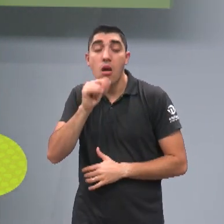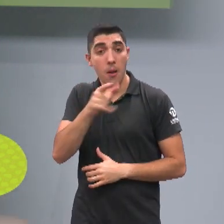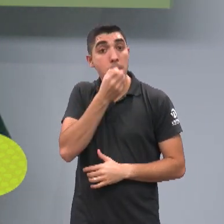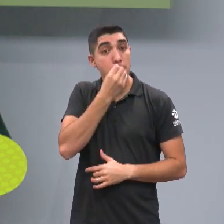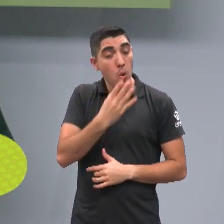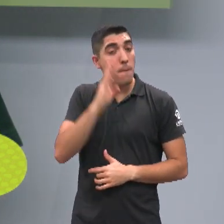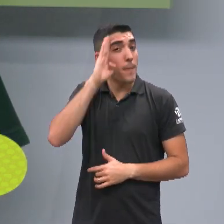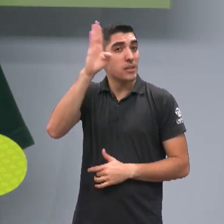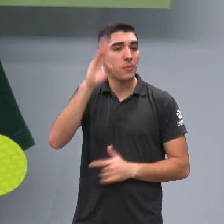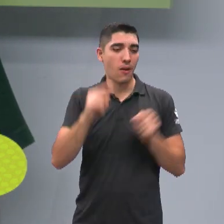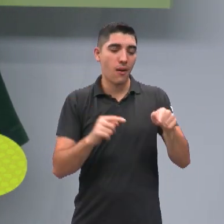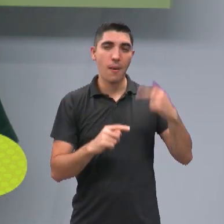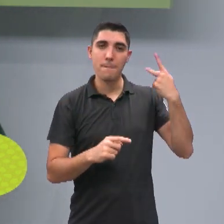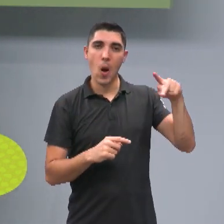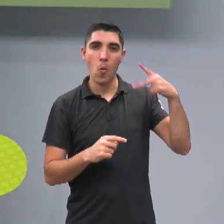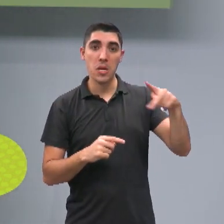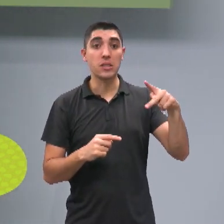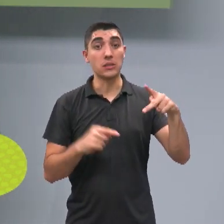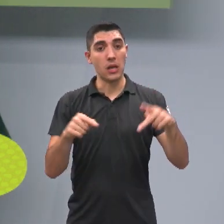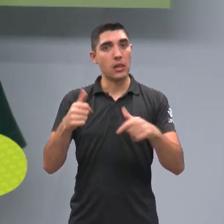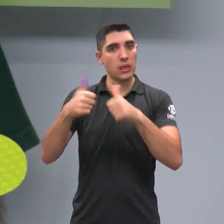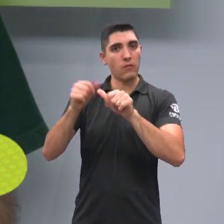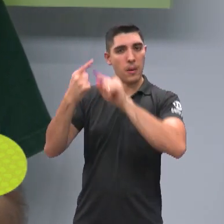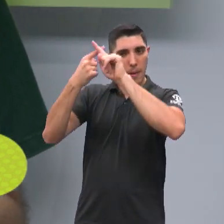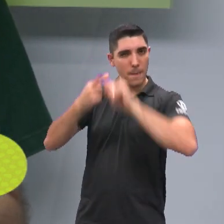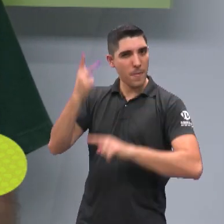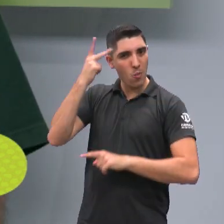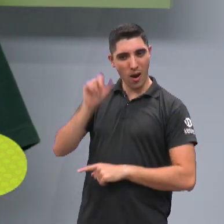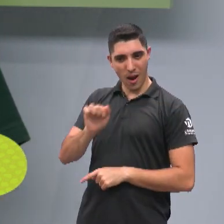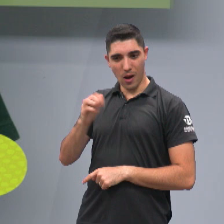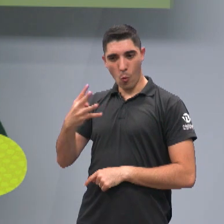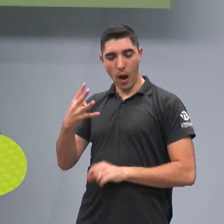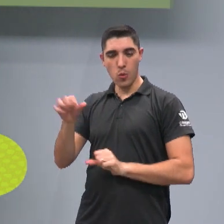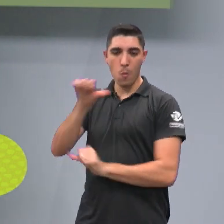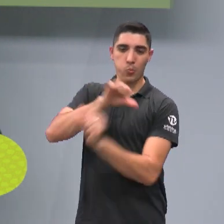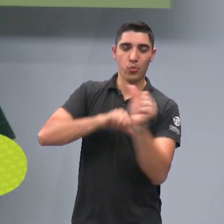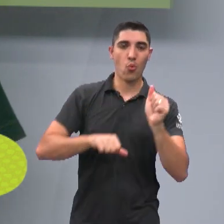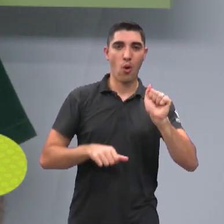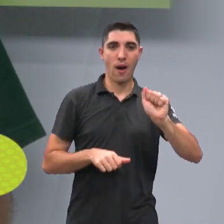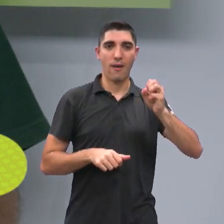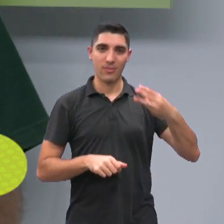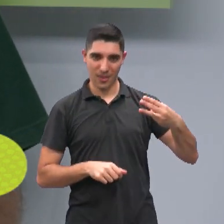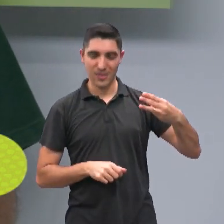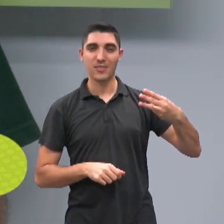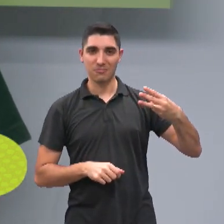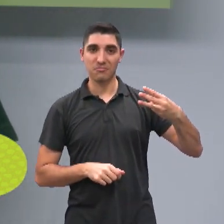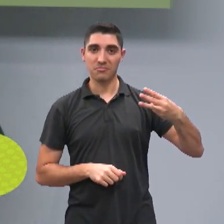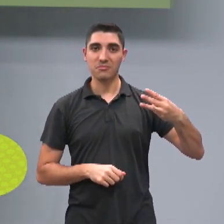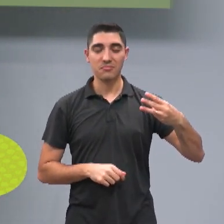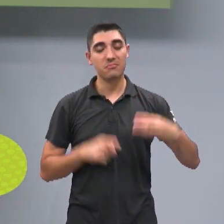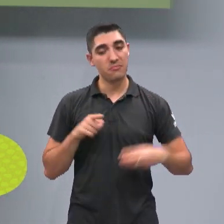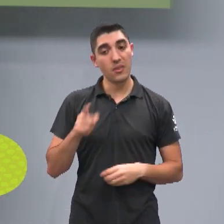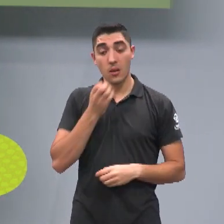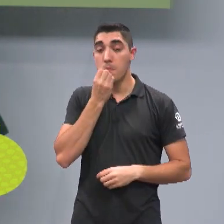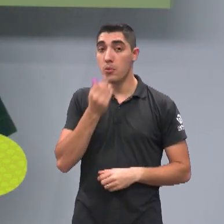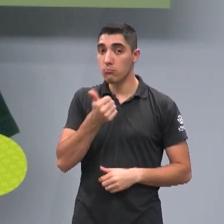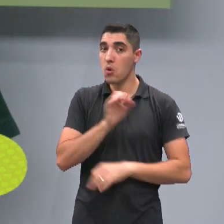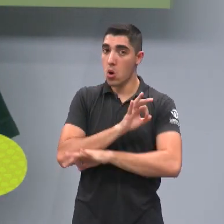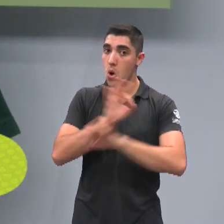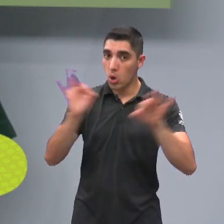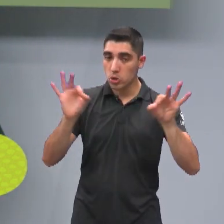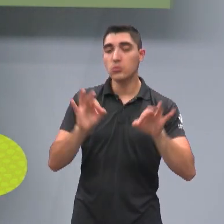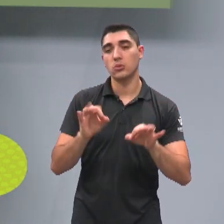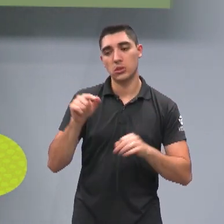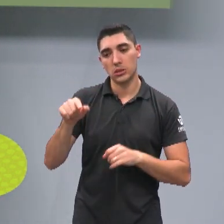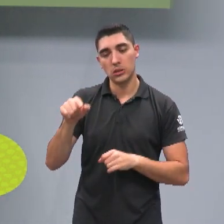de subir para a Série A3, né? Fez uma ótima campanha na Série A4, acabou de subir aí para a Série A3. Então é muito bacana esses